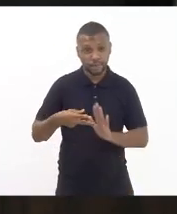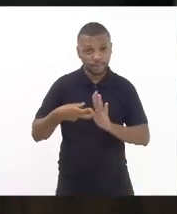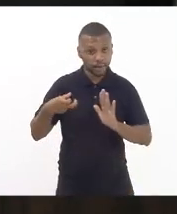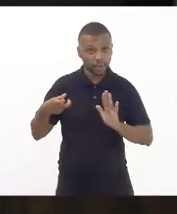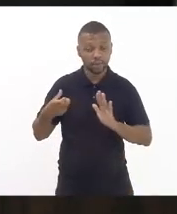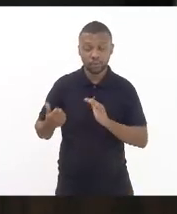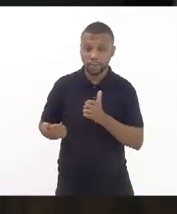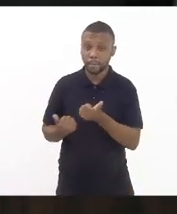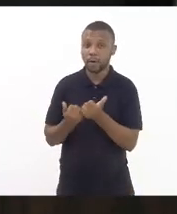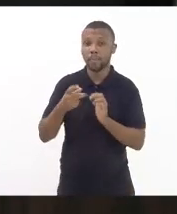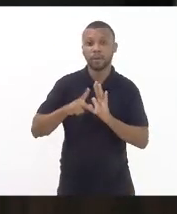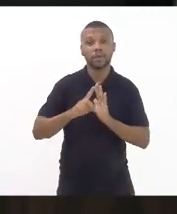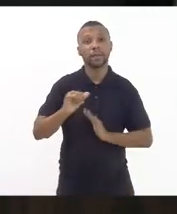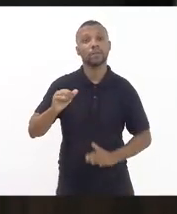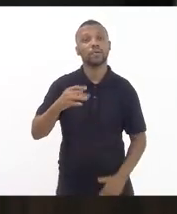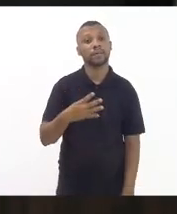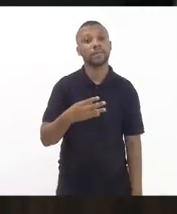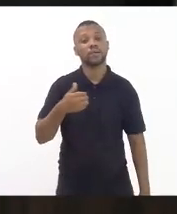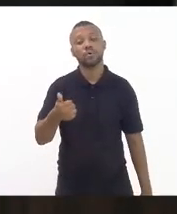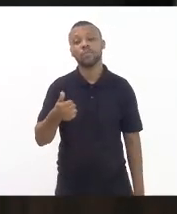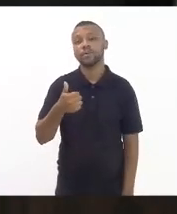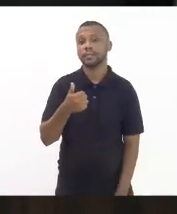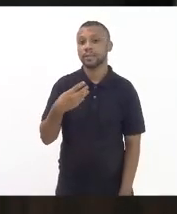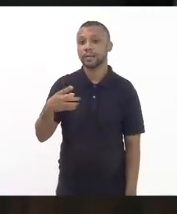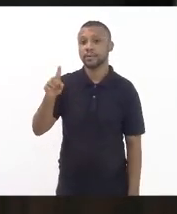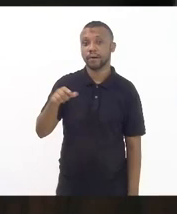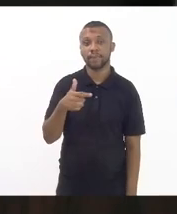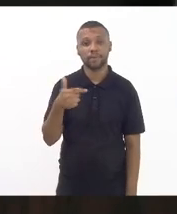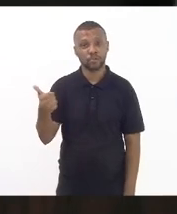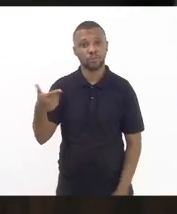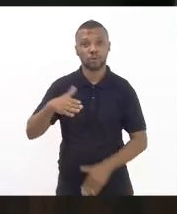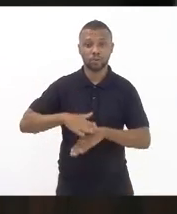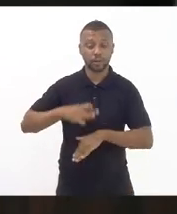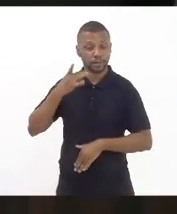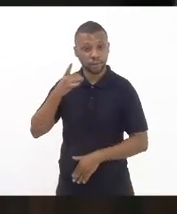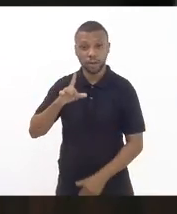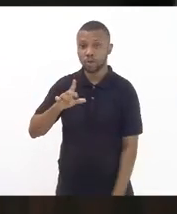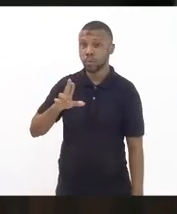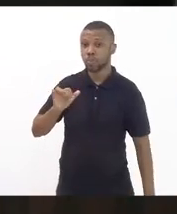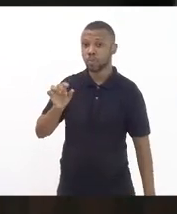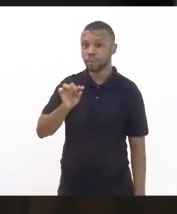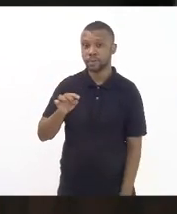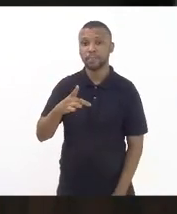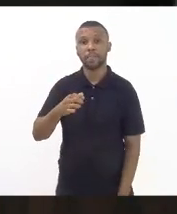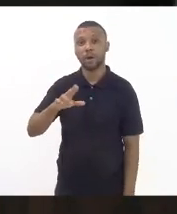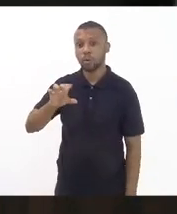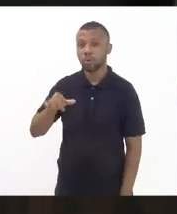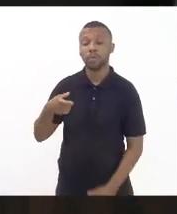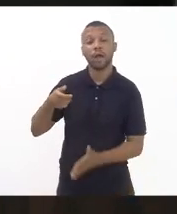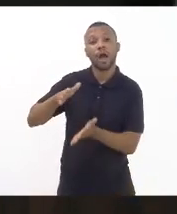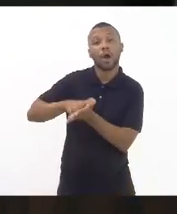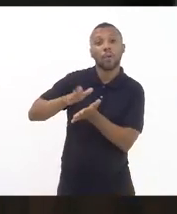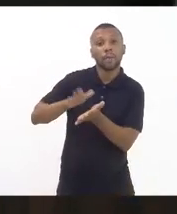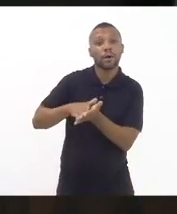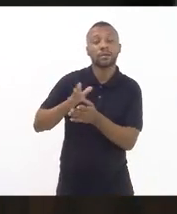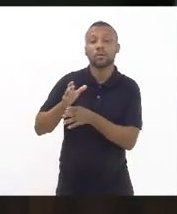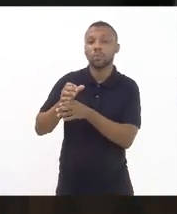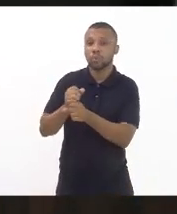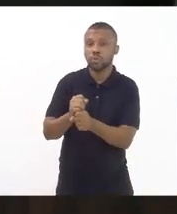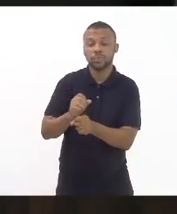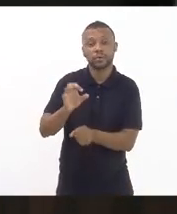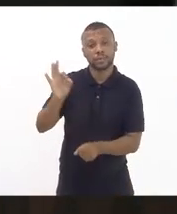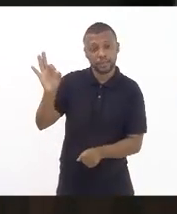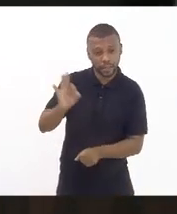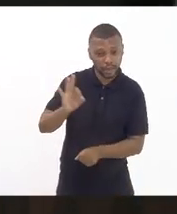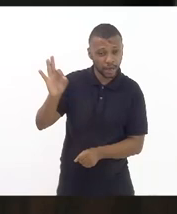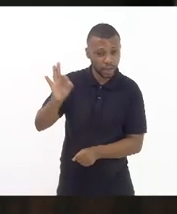de lei 4113 de 21, de autoria do deputado Luiz Paulo, que dispõe sobre a cobrança acumulativa de taxas e serviços realizados